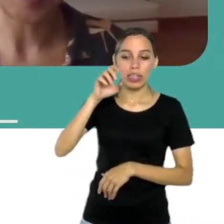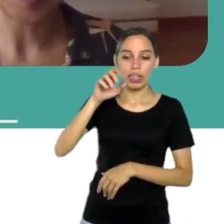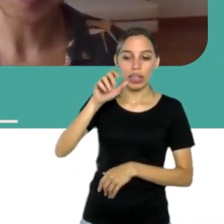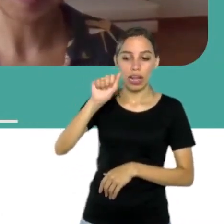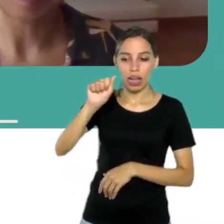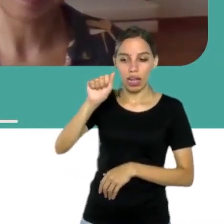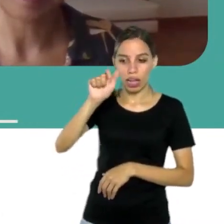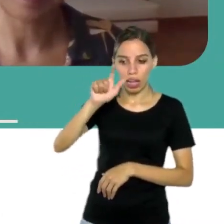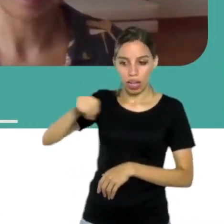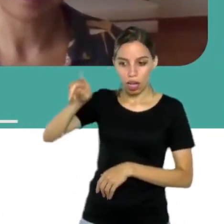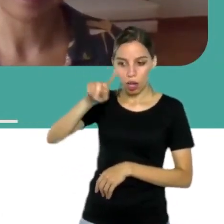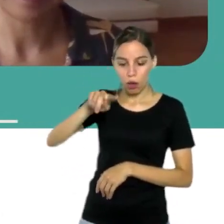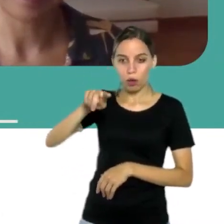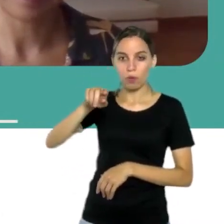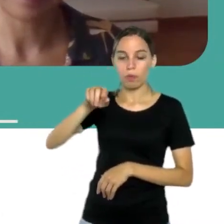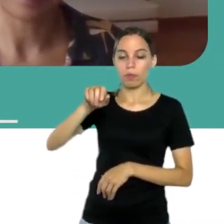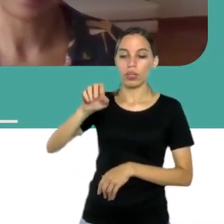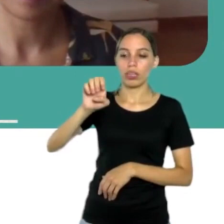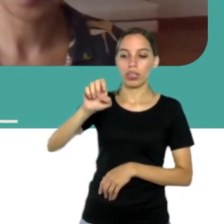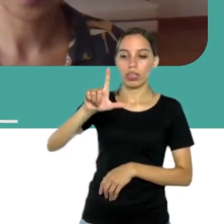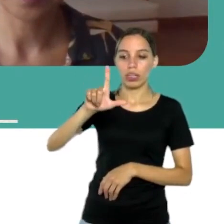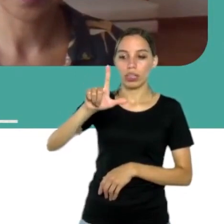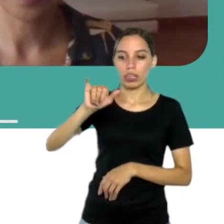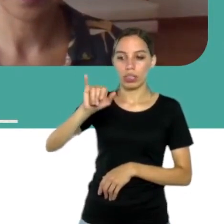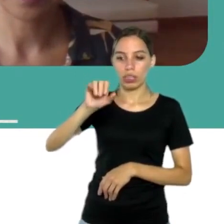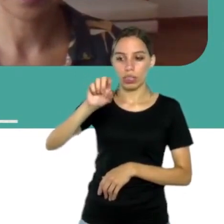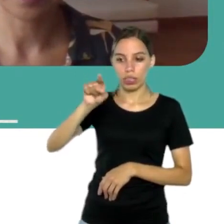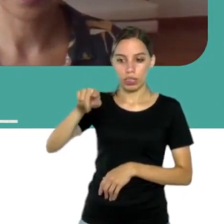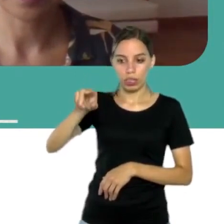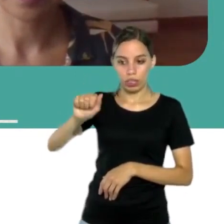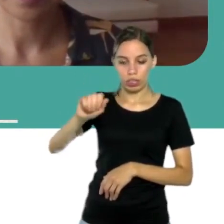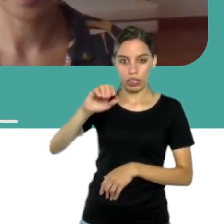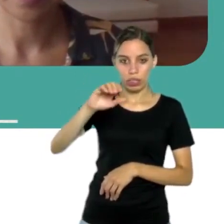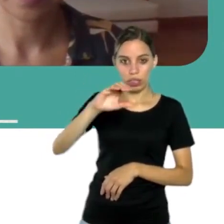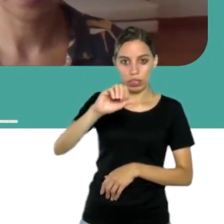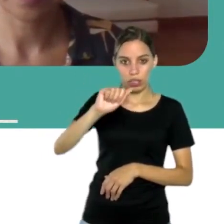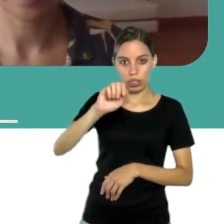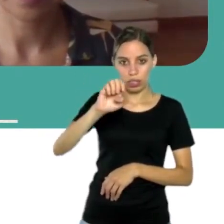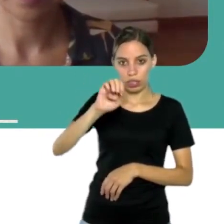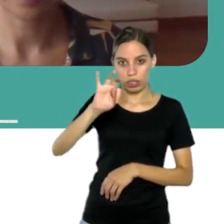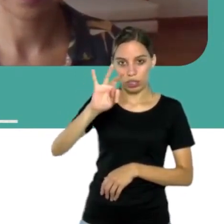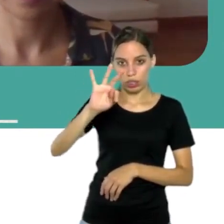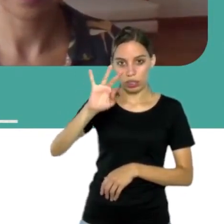Caetano. Voltando aqui nos dias ou os dentes,